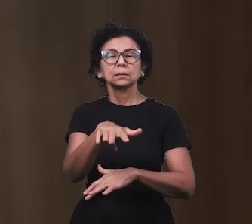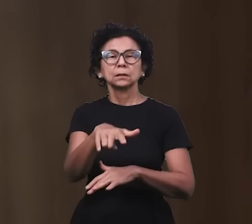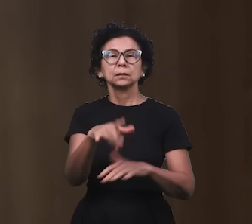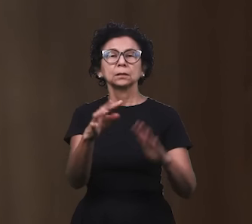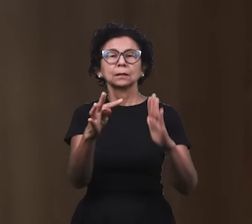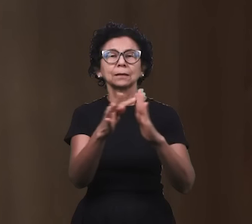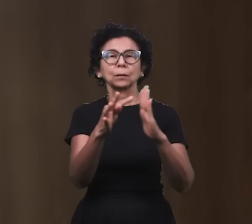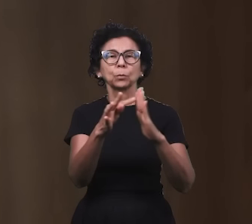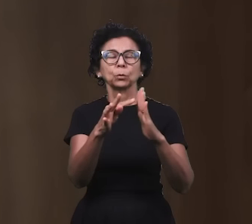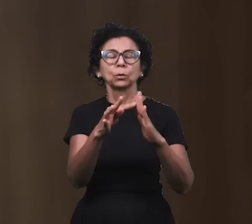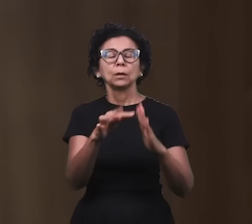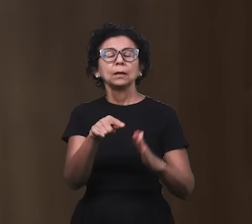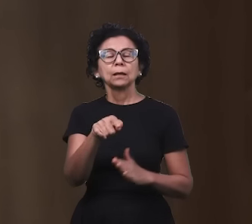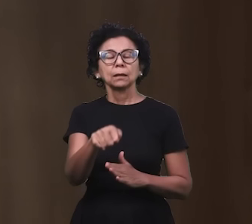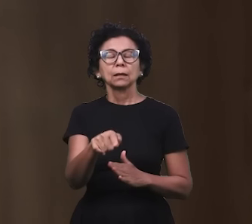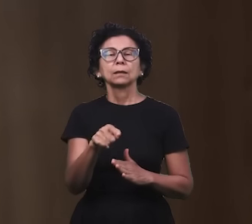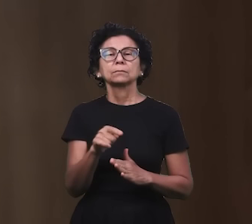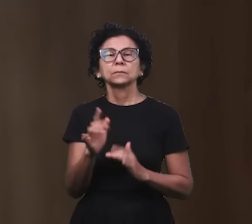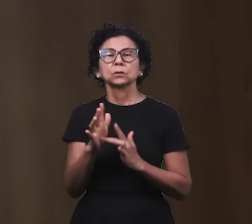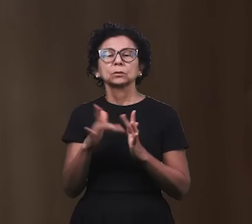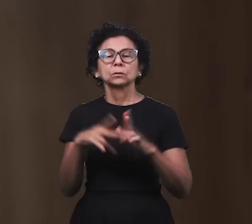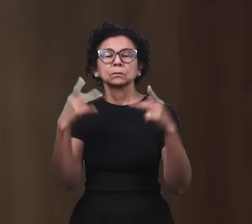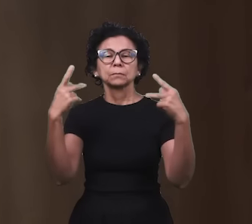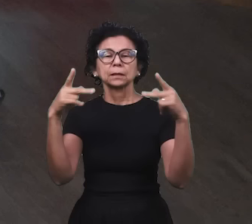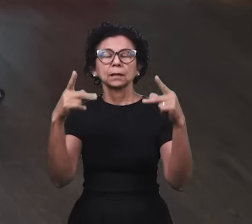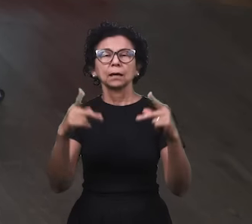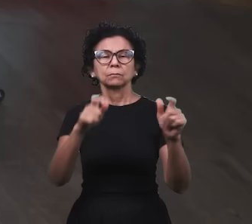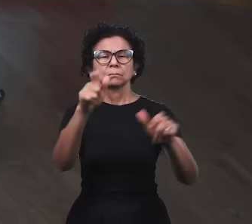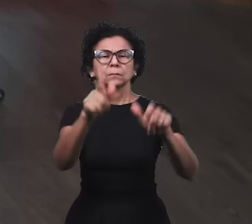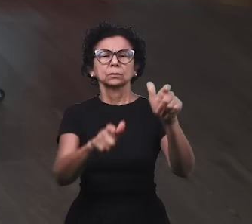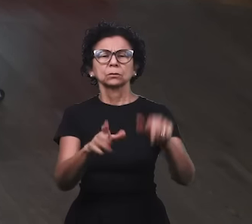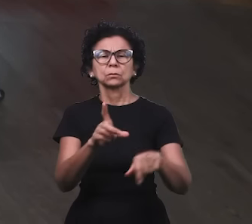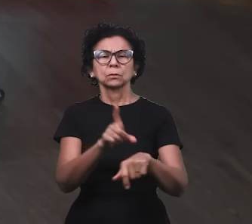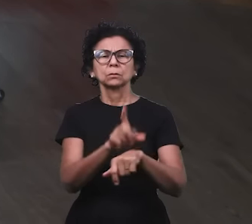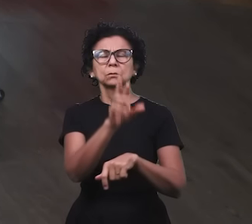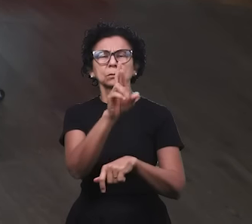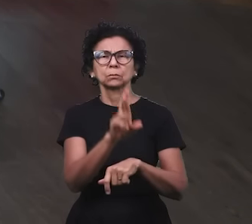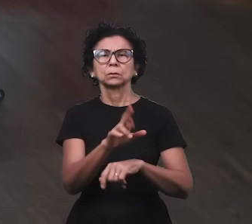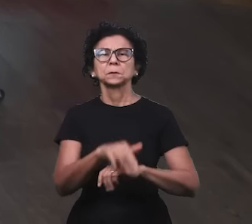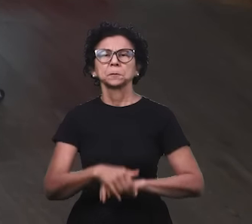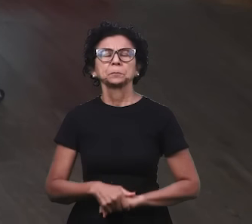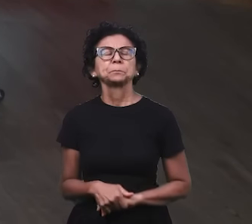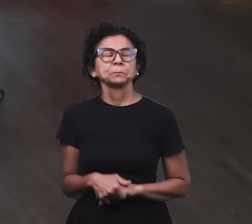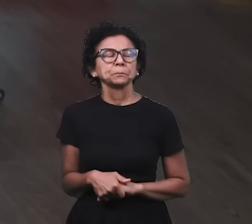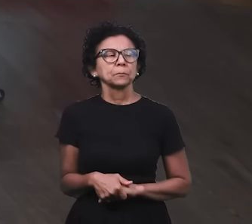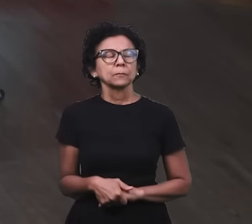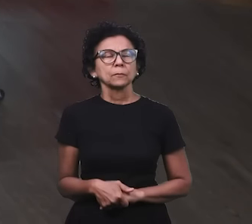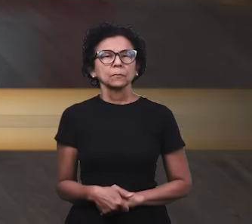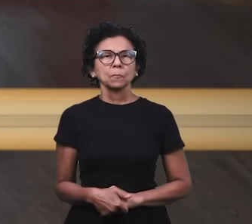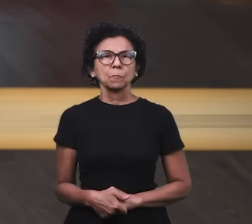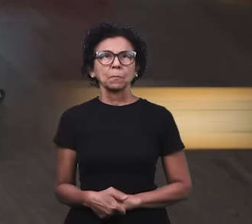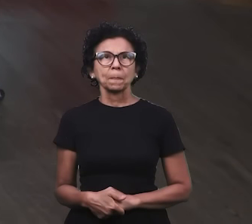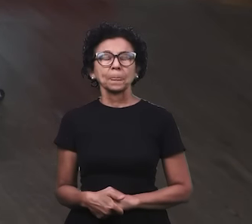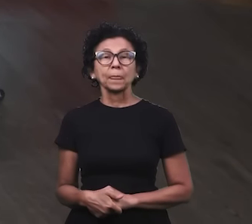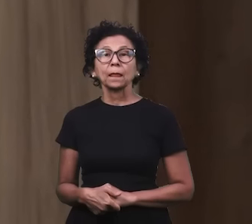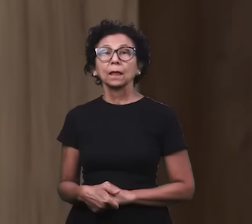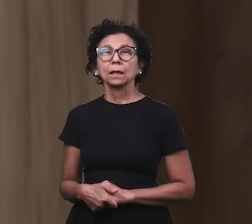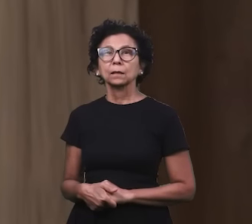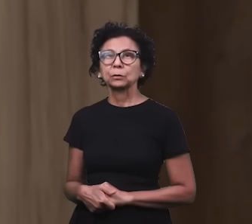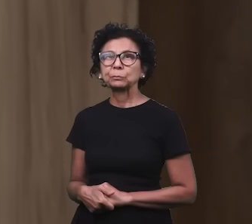ali pregava aos doutores. Pastor Eduardo. Eu gostaria de lembrar que nós